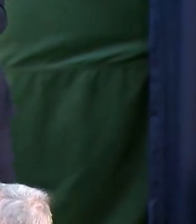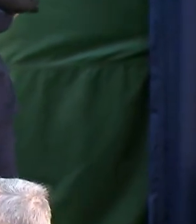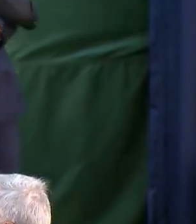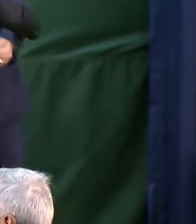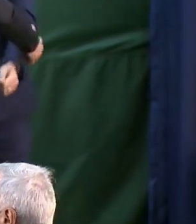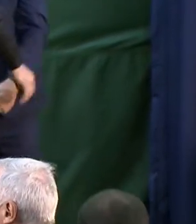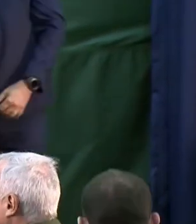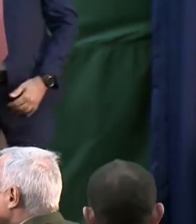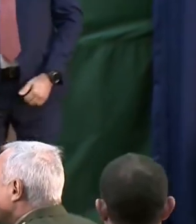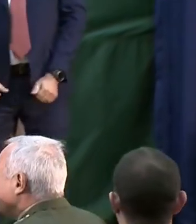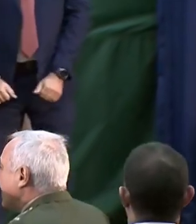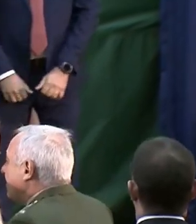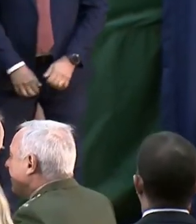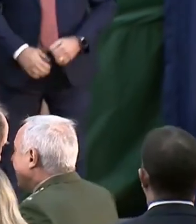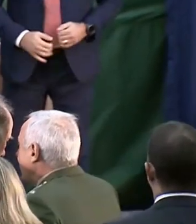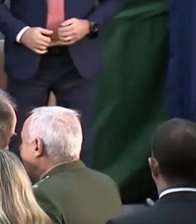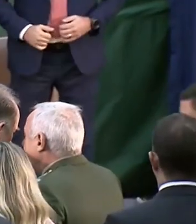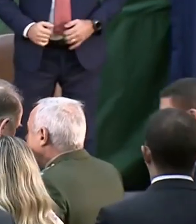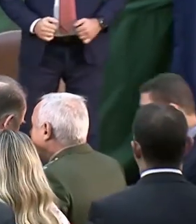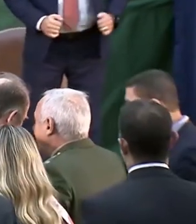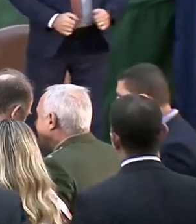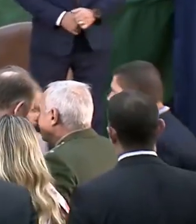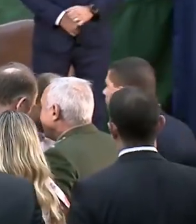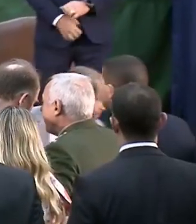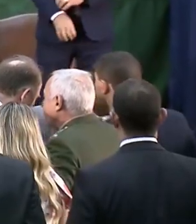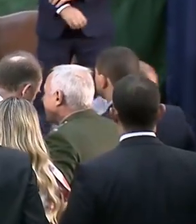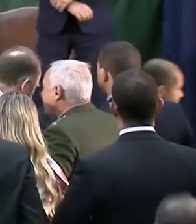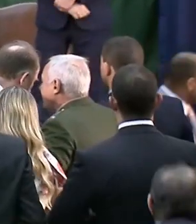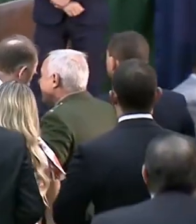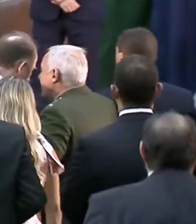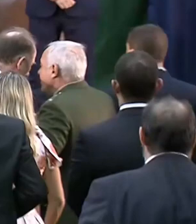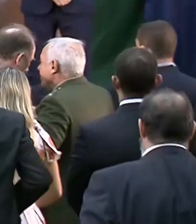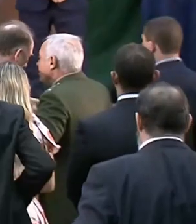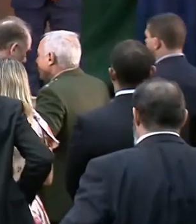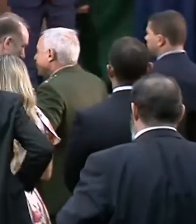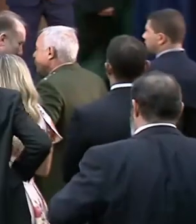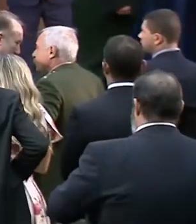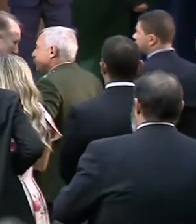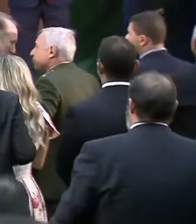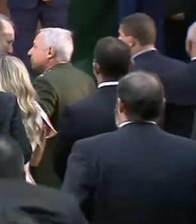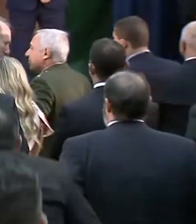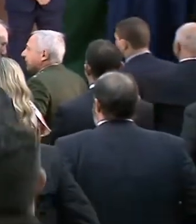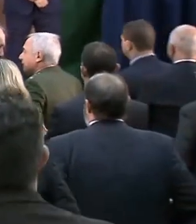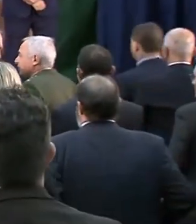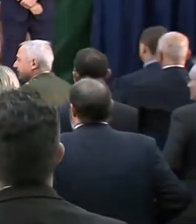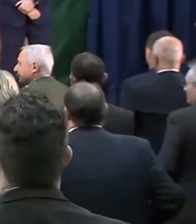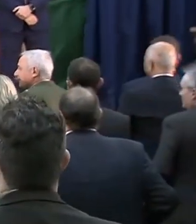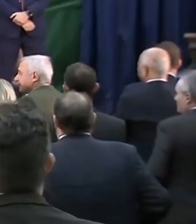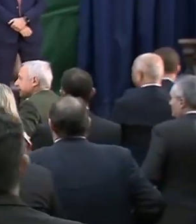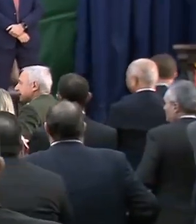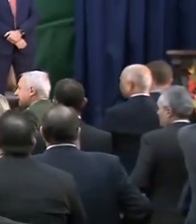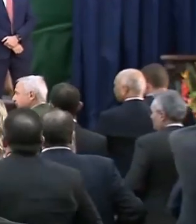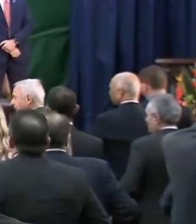gentileza de aguardar em seus lugares a saída do Presidente da República e das demais autoridades. Obrigado.